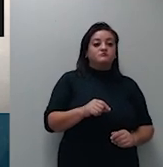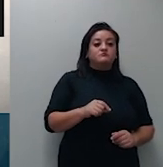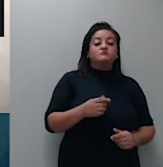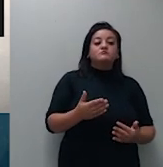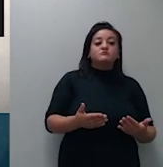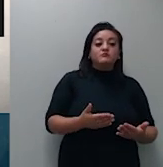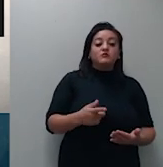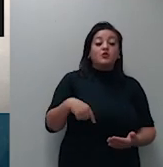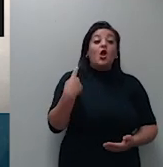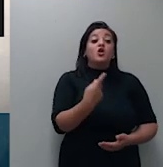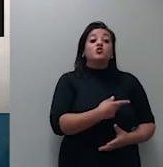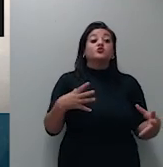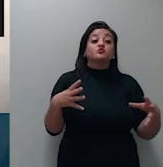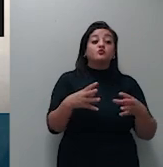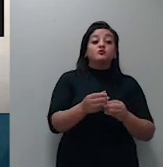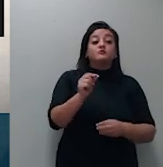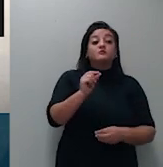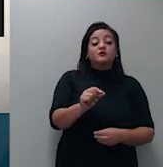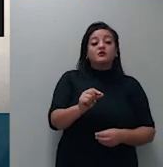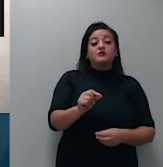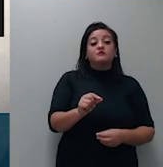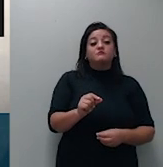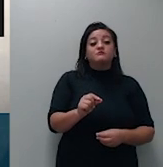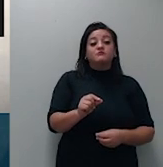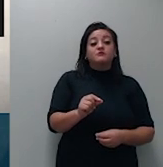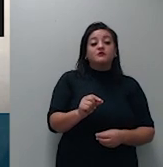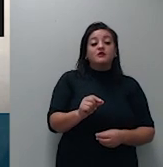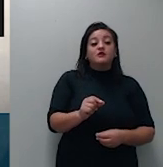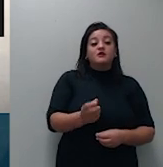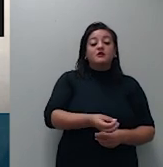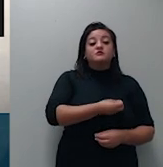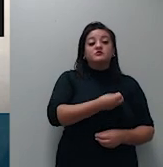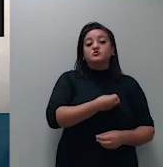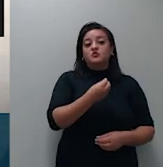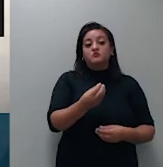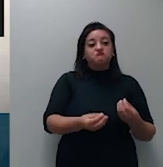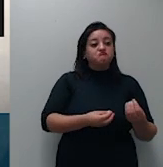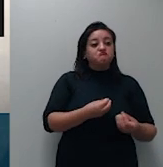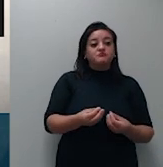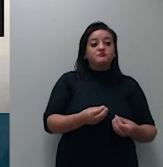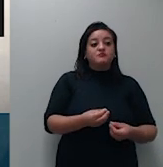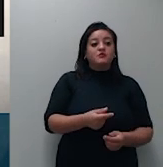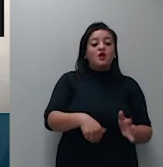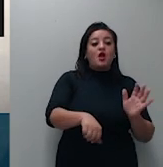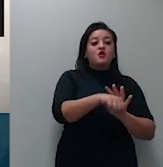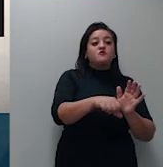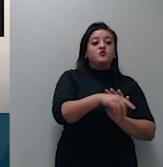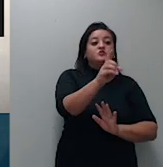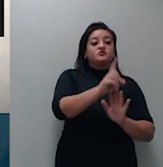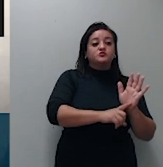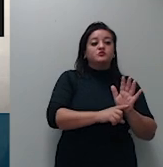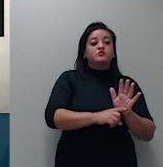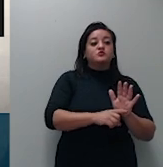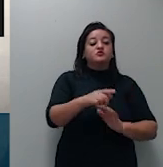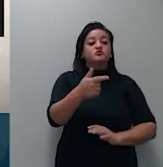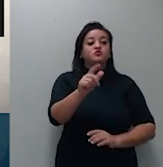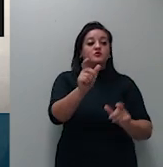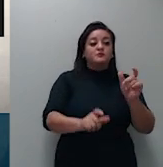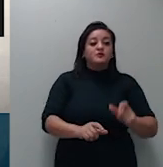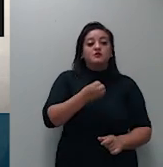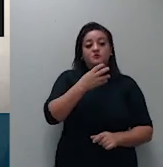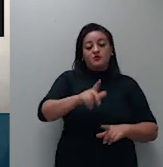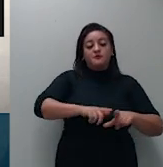e nós chegamos à conclusão de que houve violação à direito de